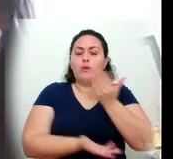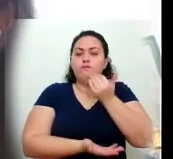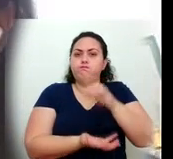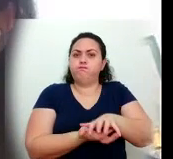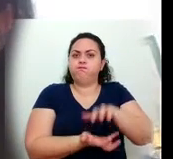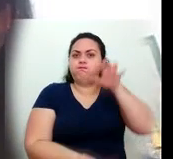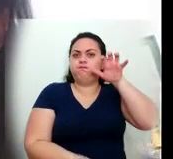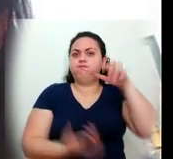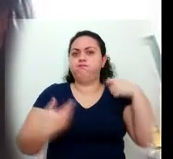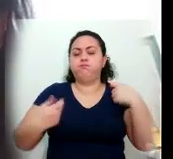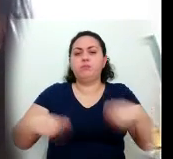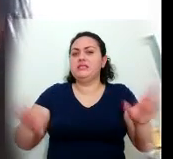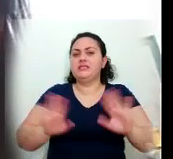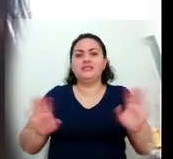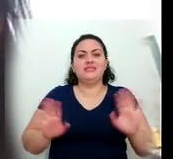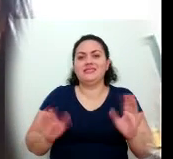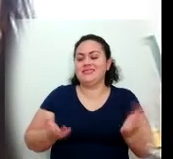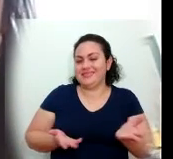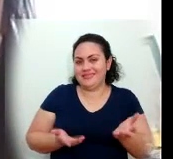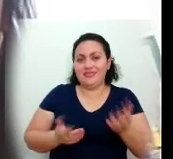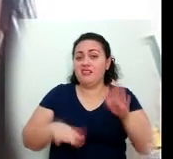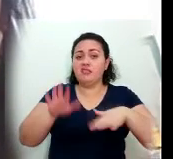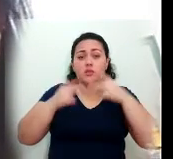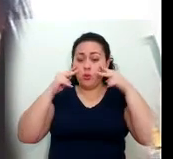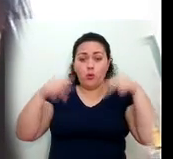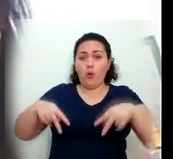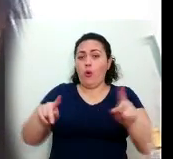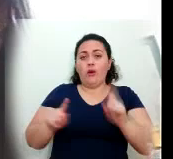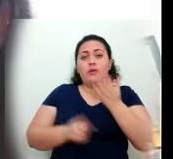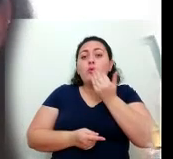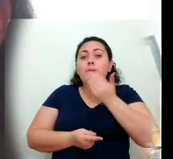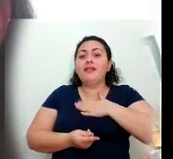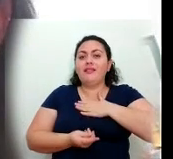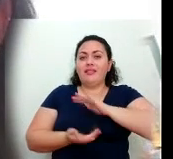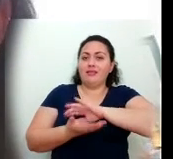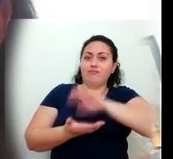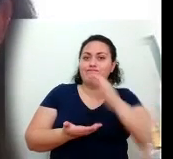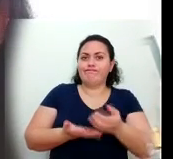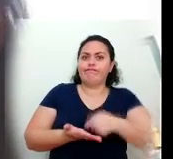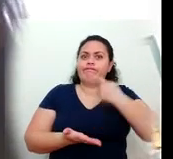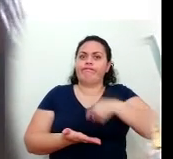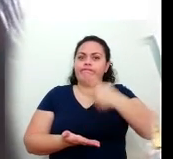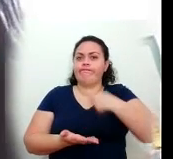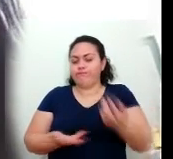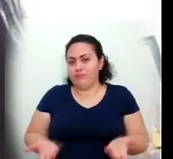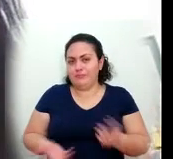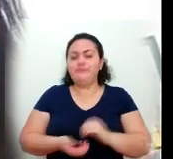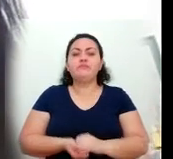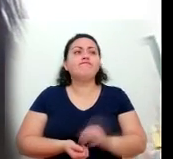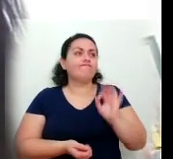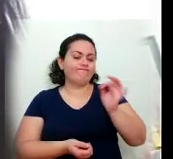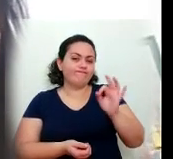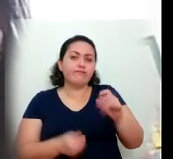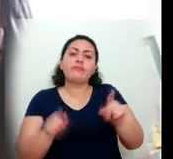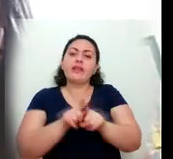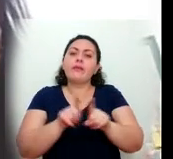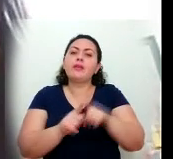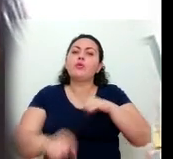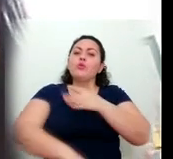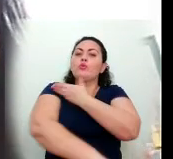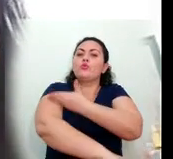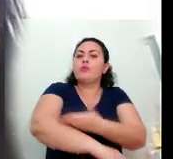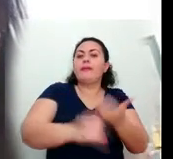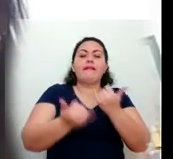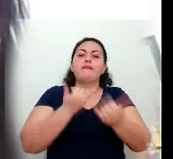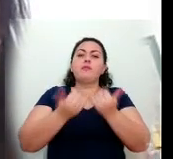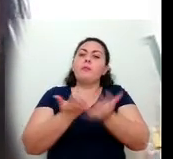muito sem olhar para o que comeu, né? Sim. Isso também tem relação com a questão do ritual, né? Tu falava sobre botar a mesa, né?